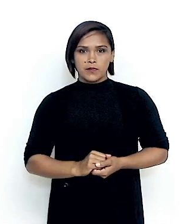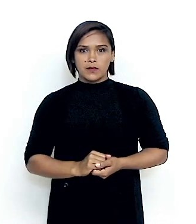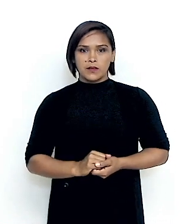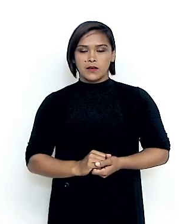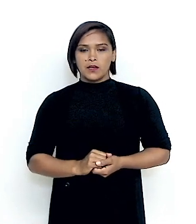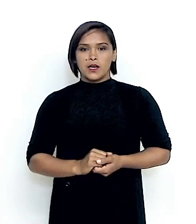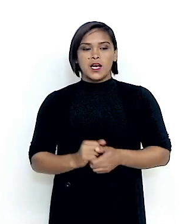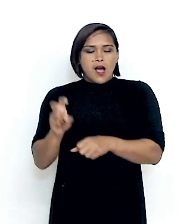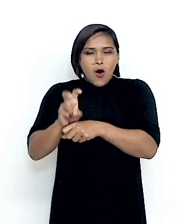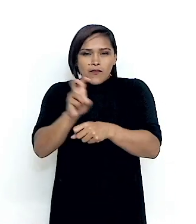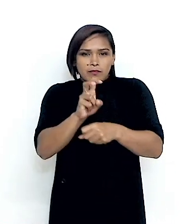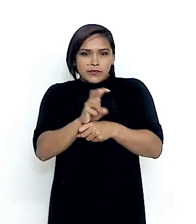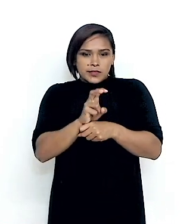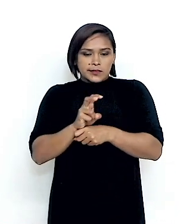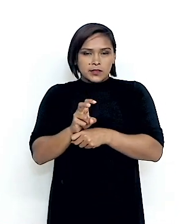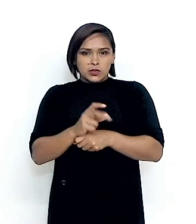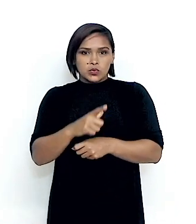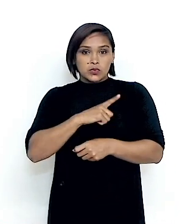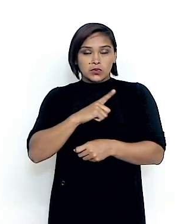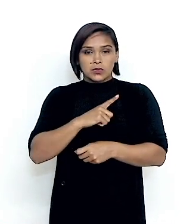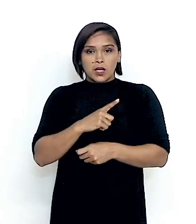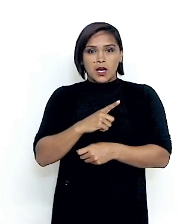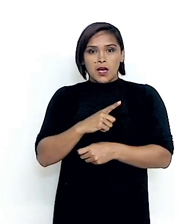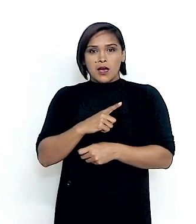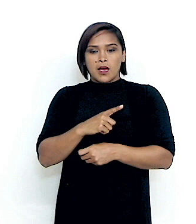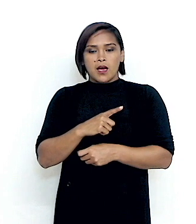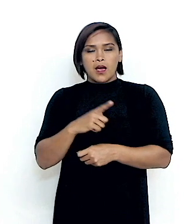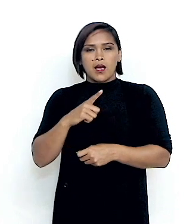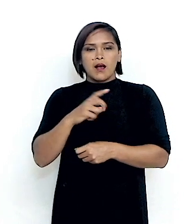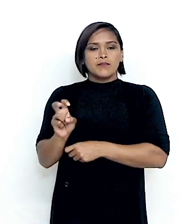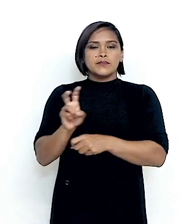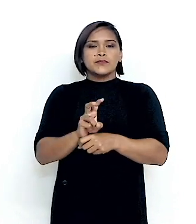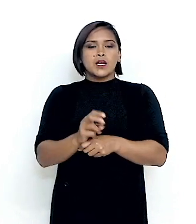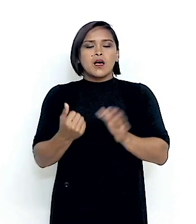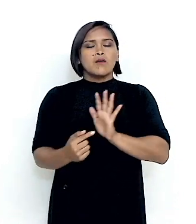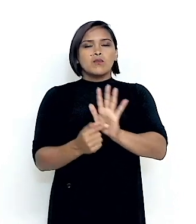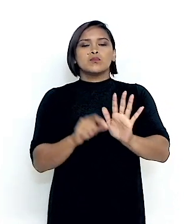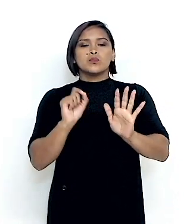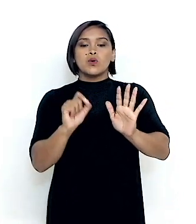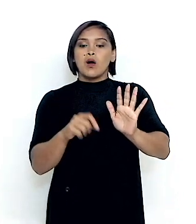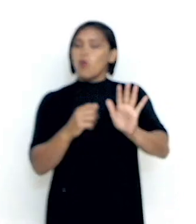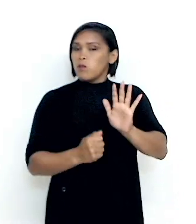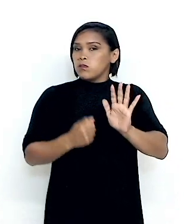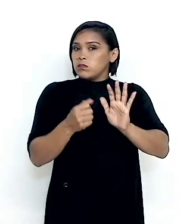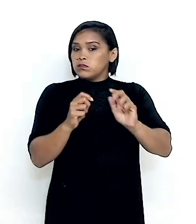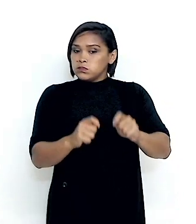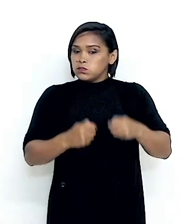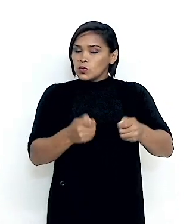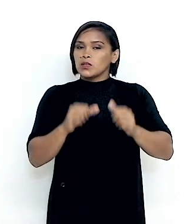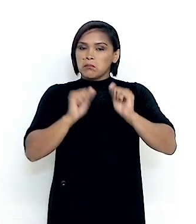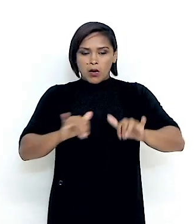Esse vírus tem ultimamente, né, mostrado que pode